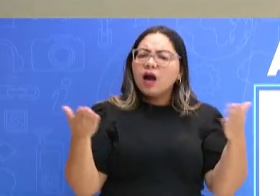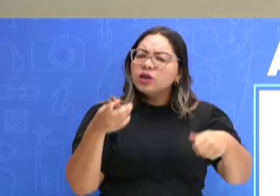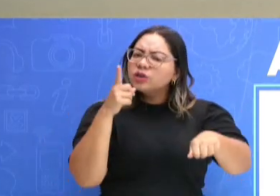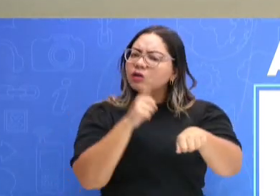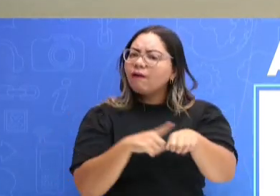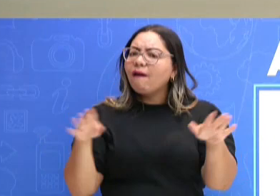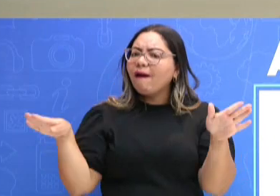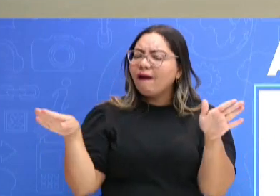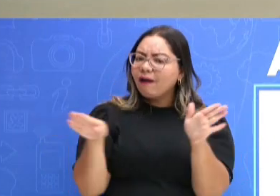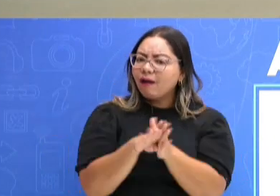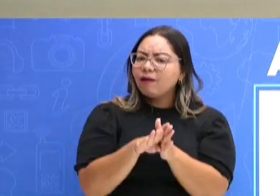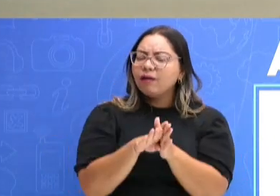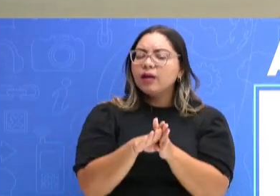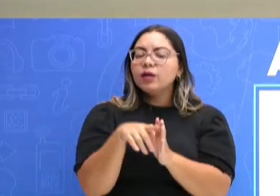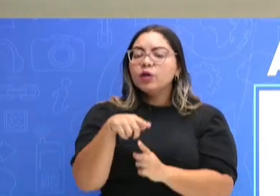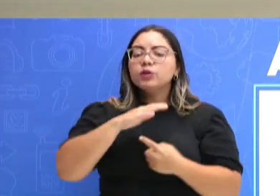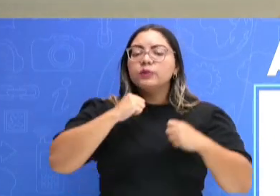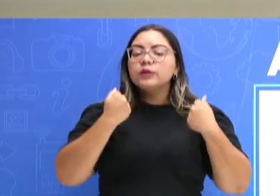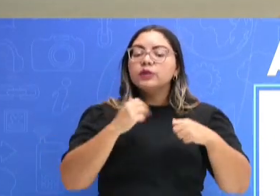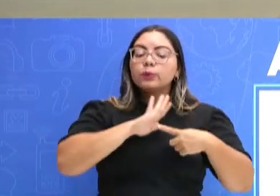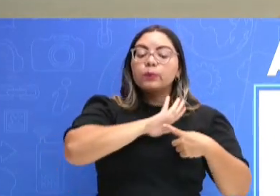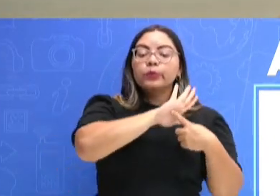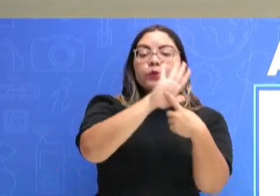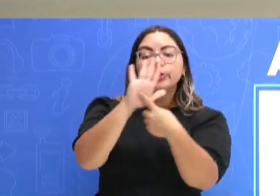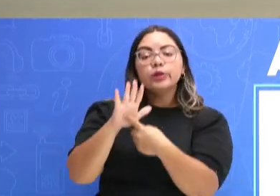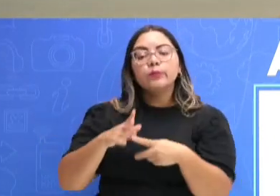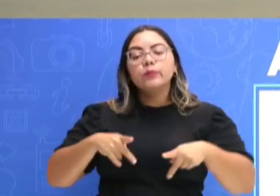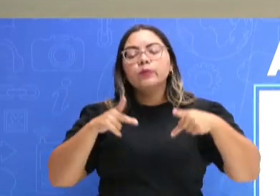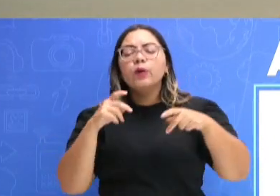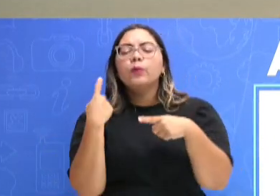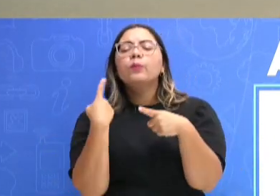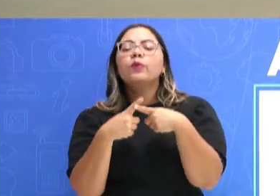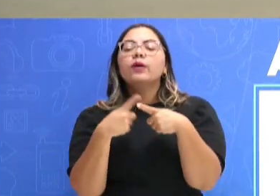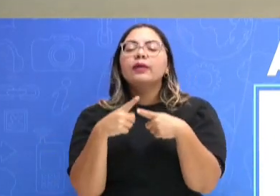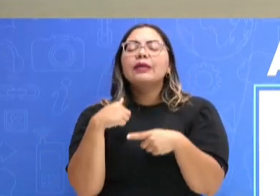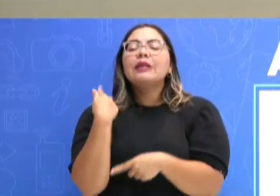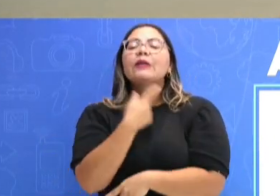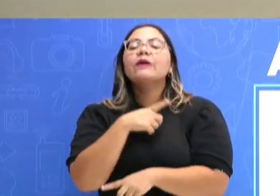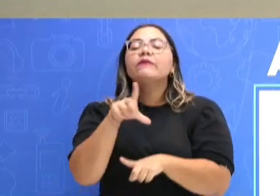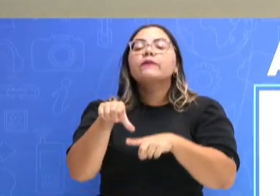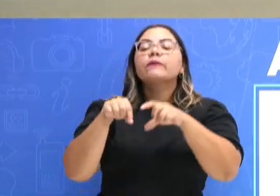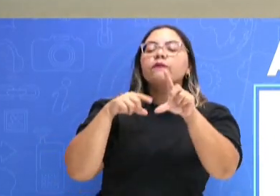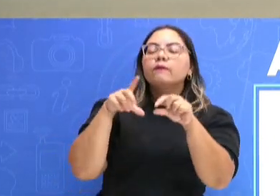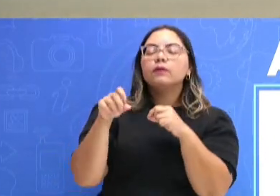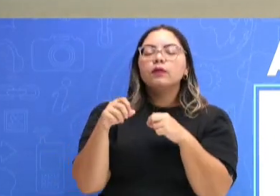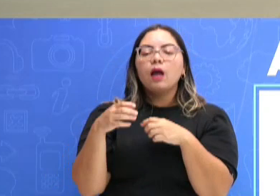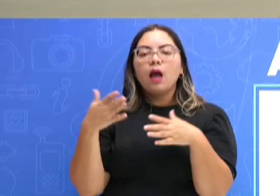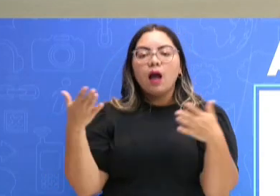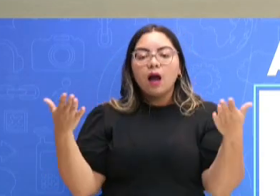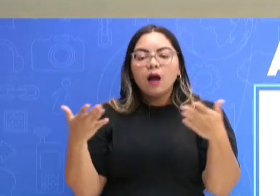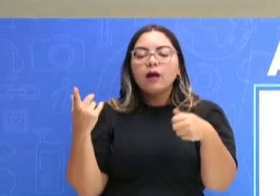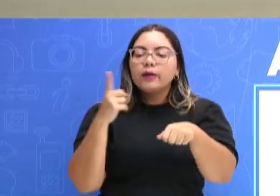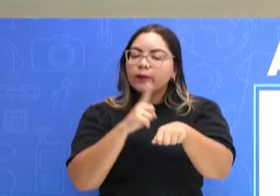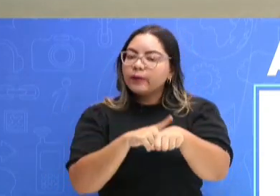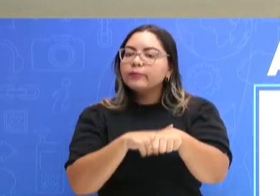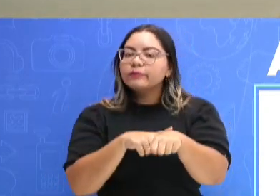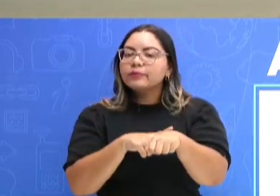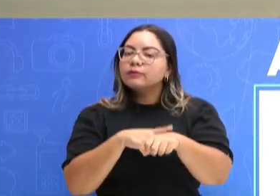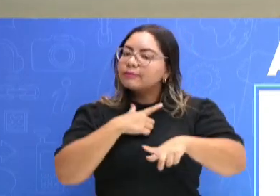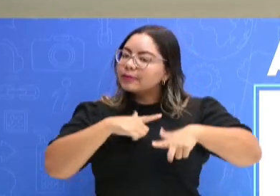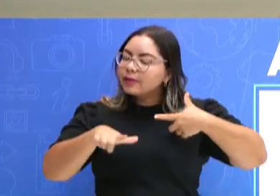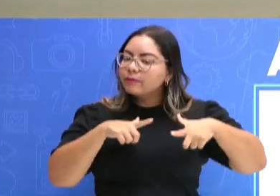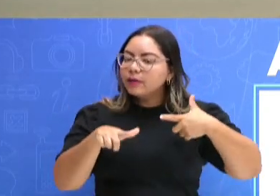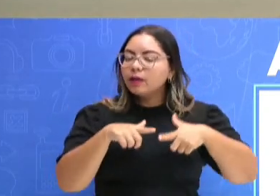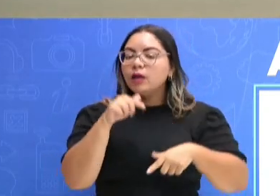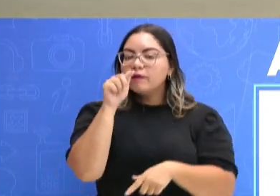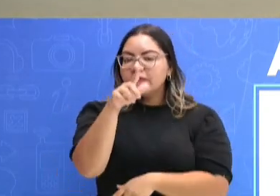chegou a hora de a gente mostrar à população por que que nós somos eleitos. A hora do prefeito é essa. Então nós vamos ajudar. Então você